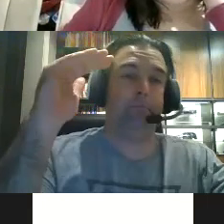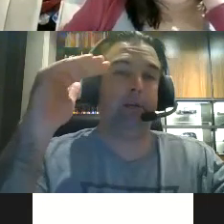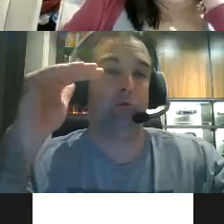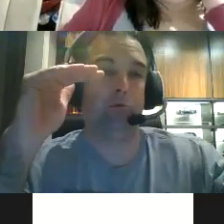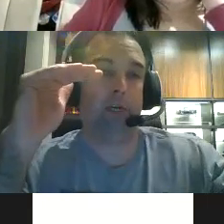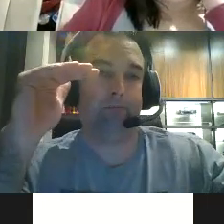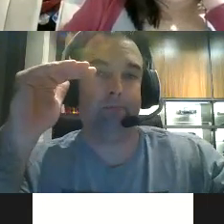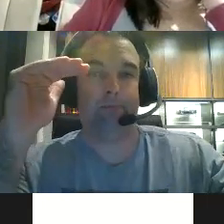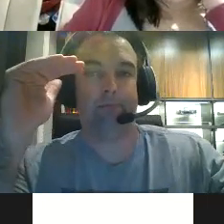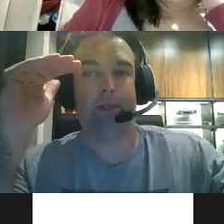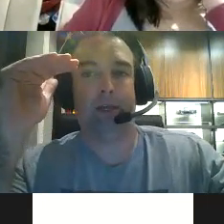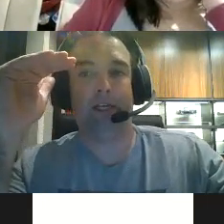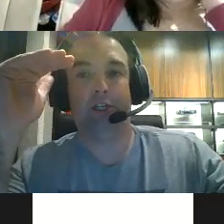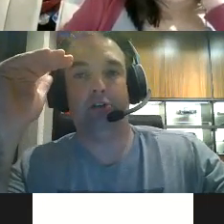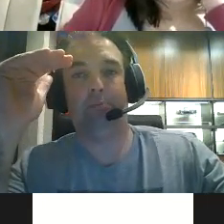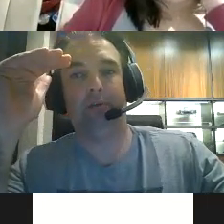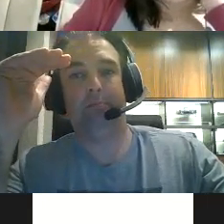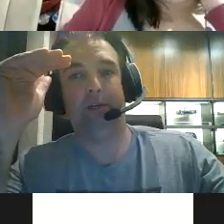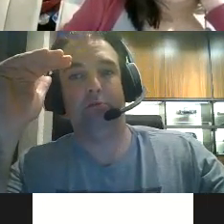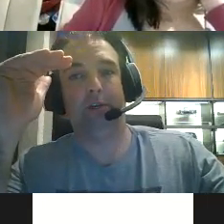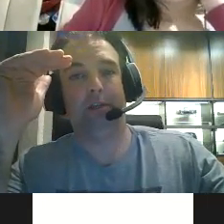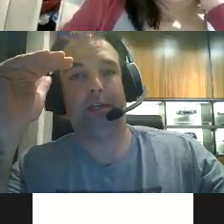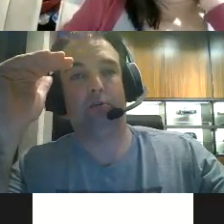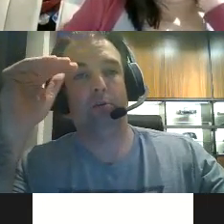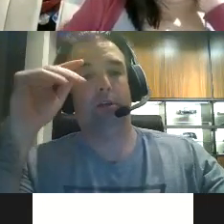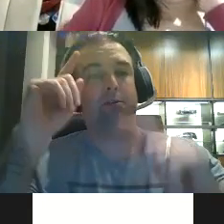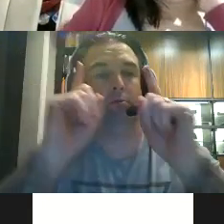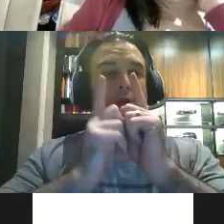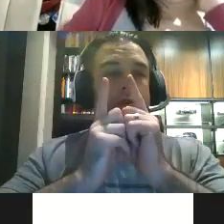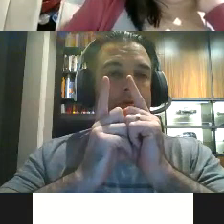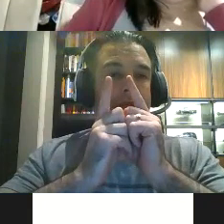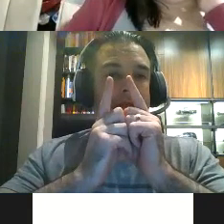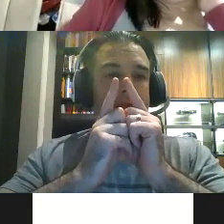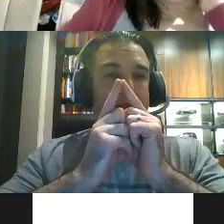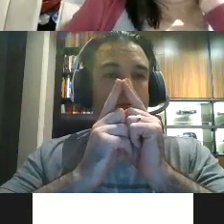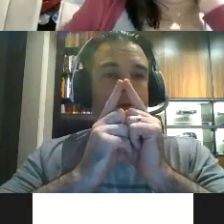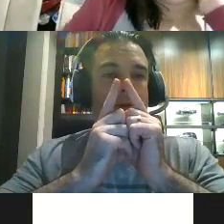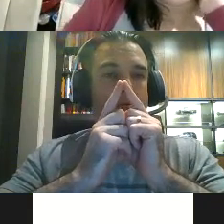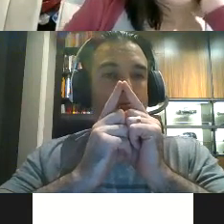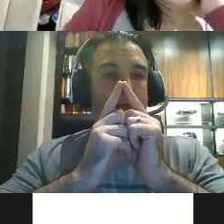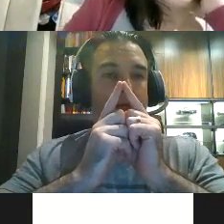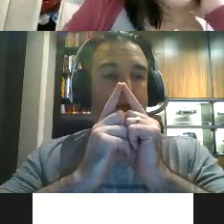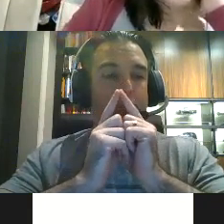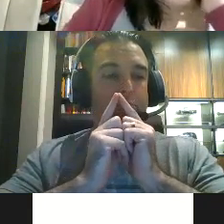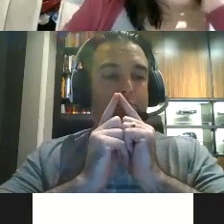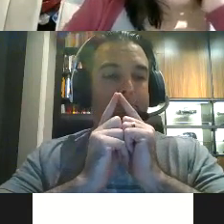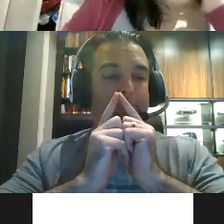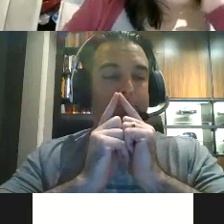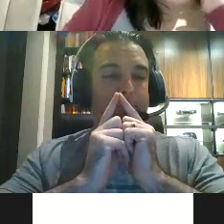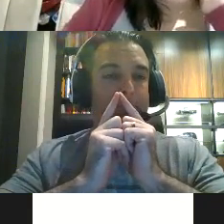diminui a temperatura, atinge uma temperatura tal que as gotículas se encostam,